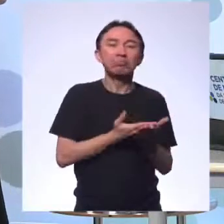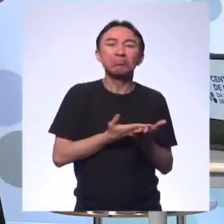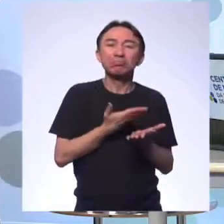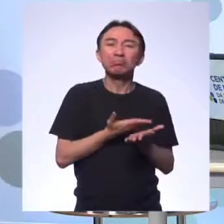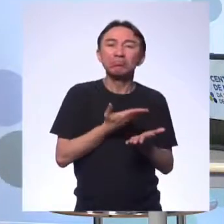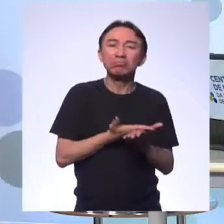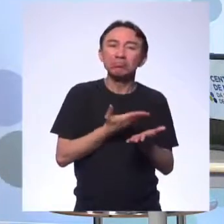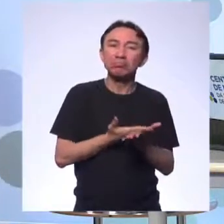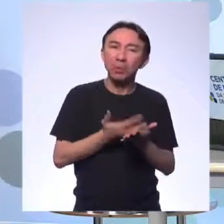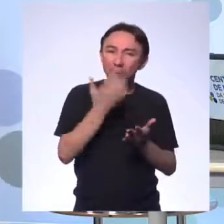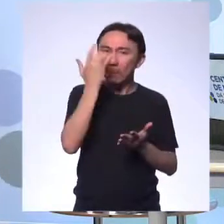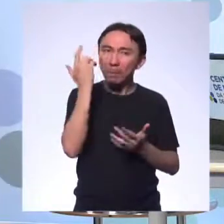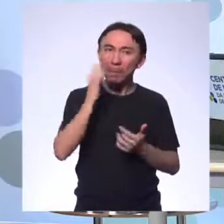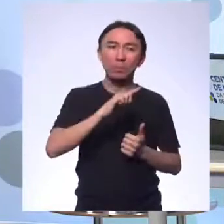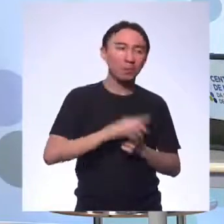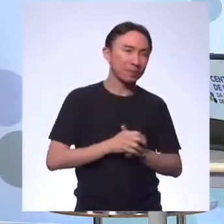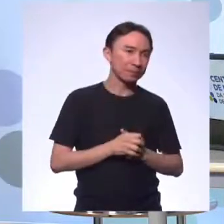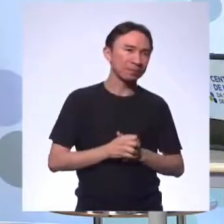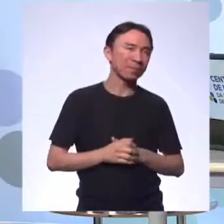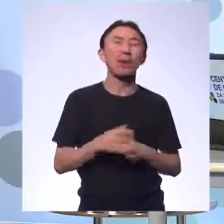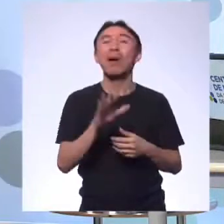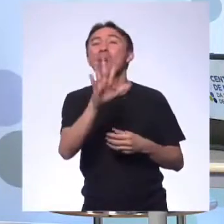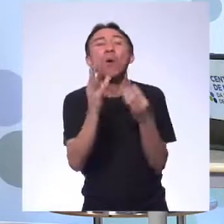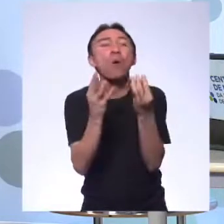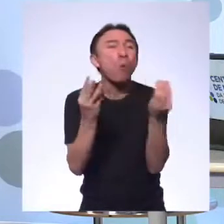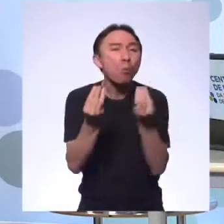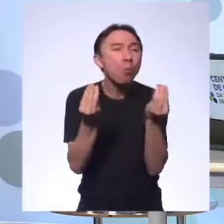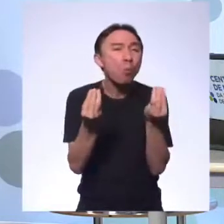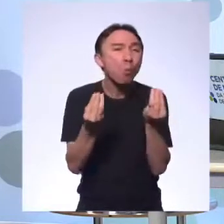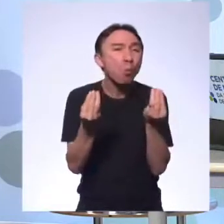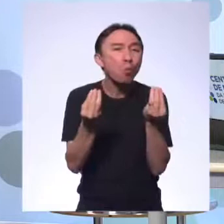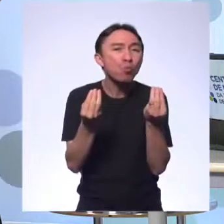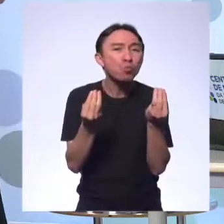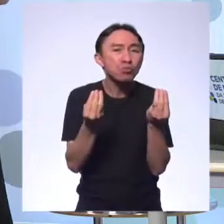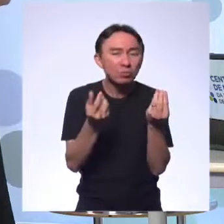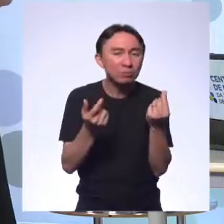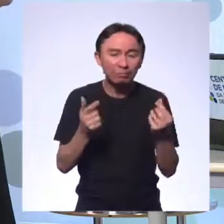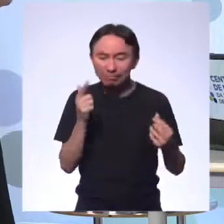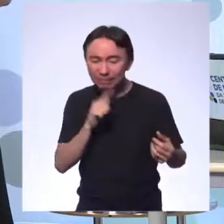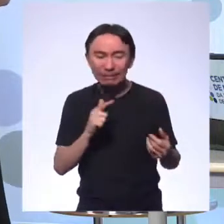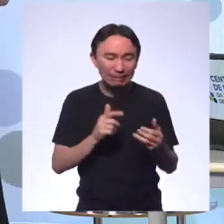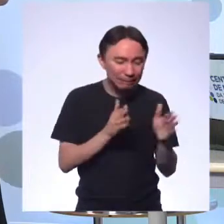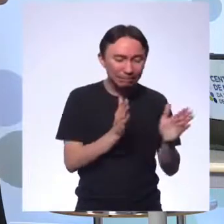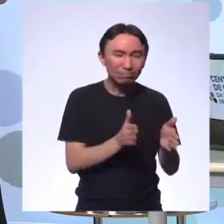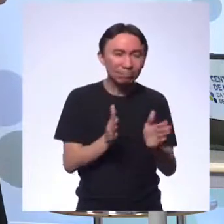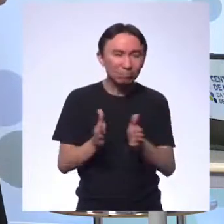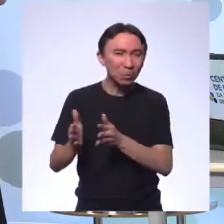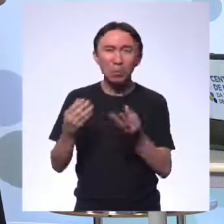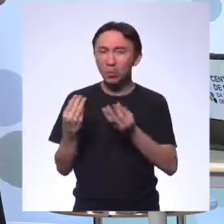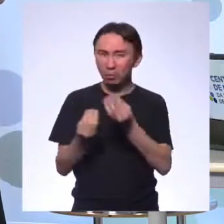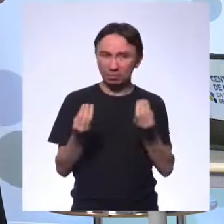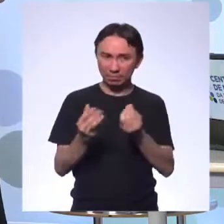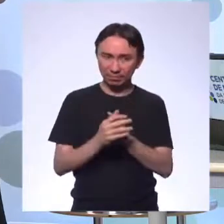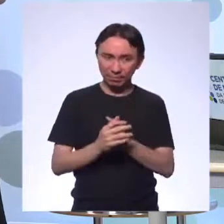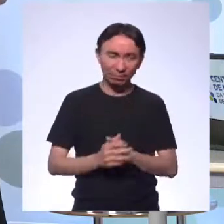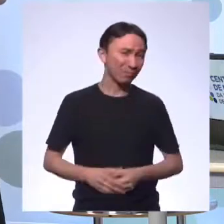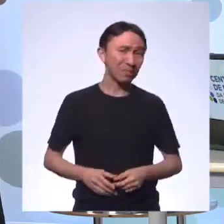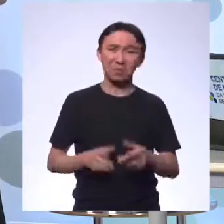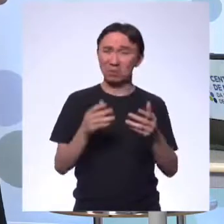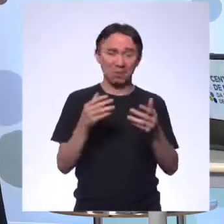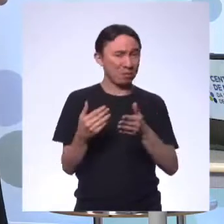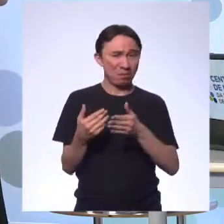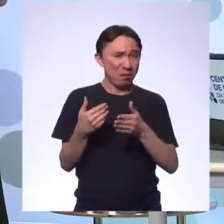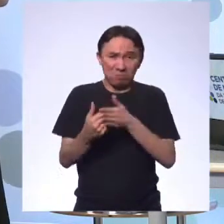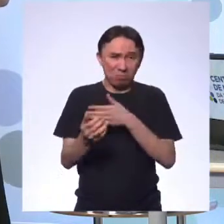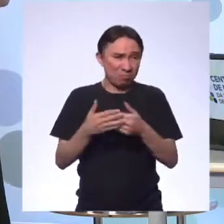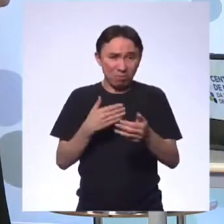que esse processo ele vai acontecer? Da mesma forma que eu falei, como a gente utiliza, né, para classificar qualquer coisa,